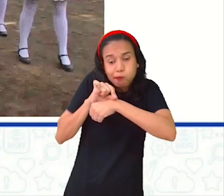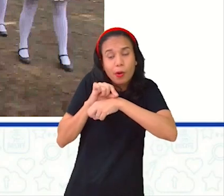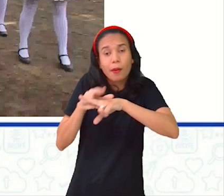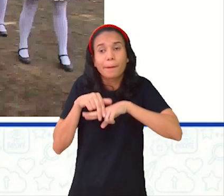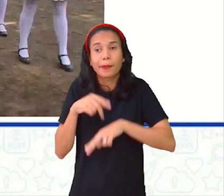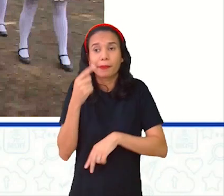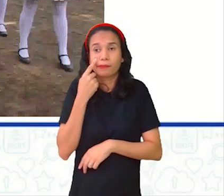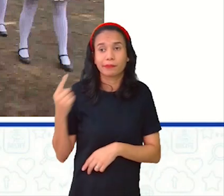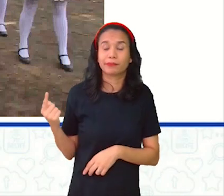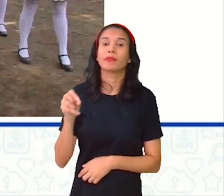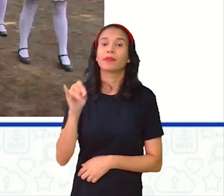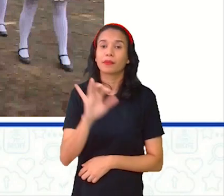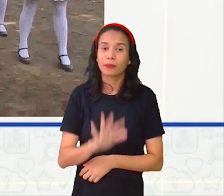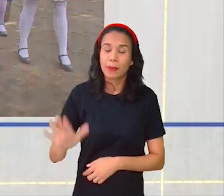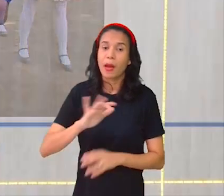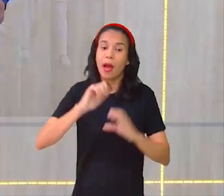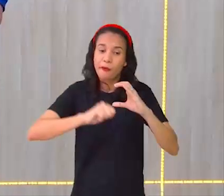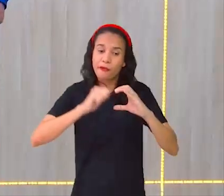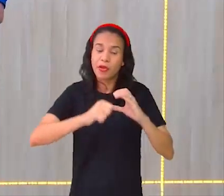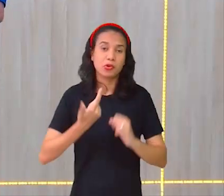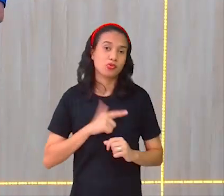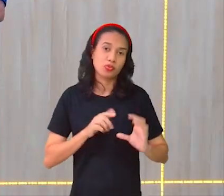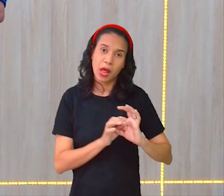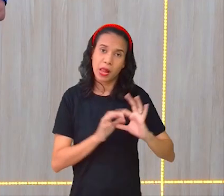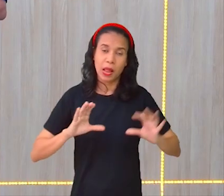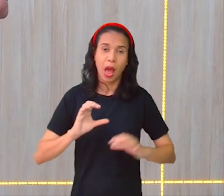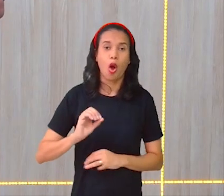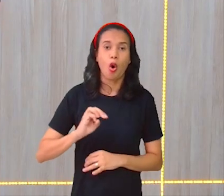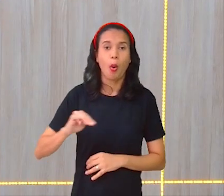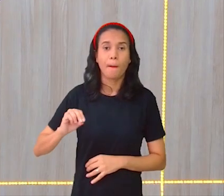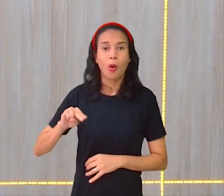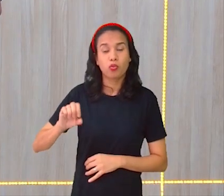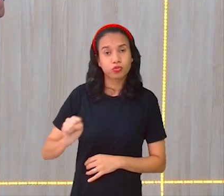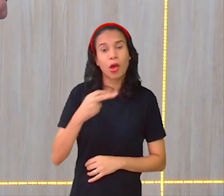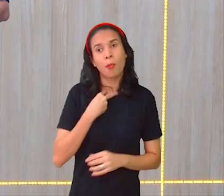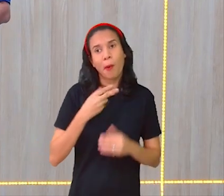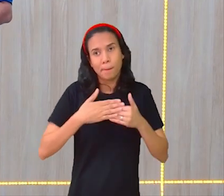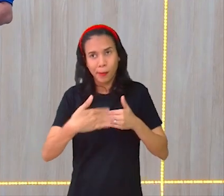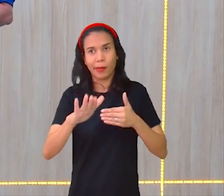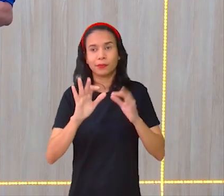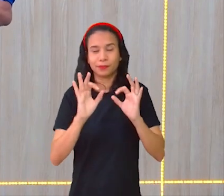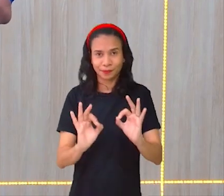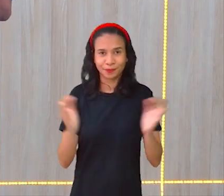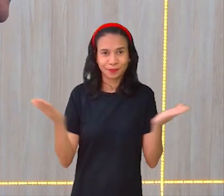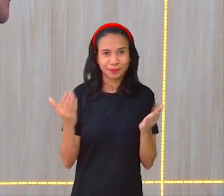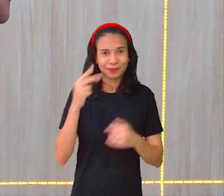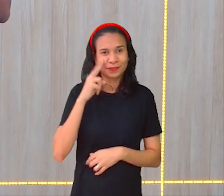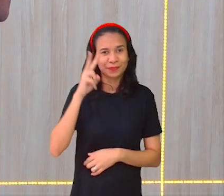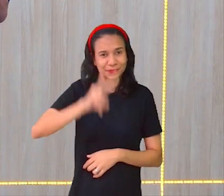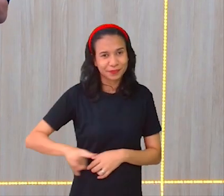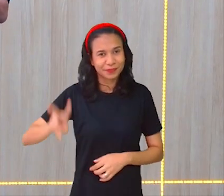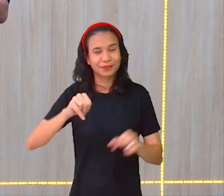infelizmente, esse vídeo ele não tem licença Commons e a gente não pôde mostrar mais. Vamos ver aqui um